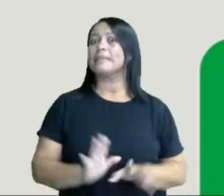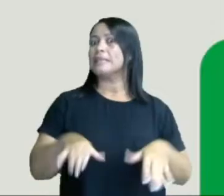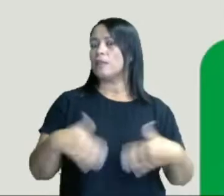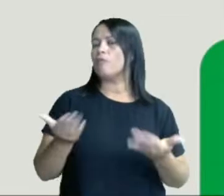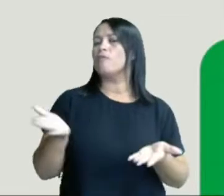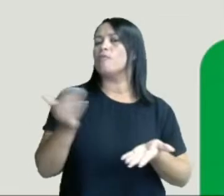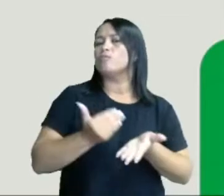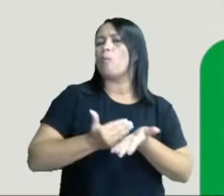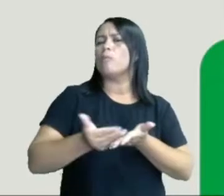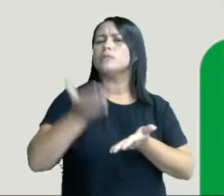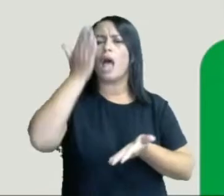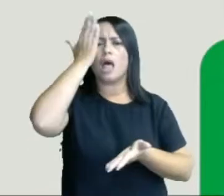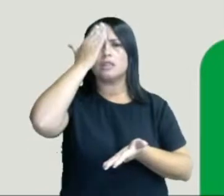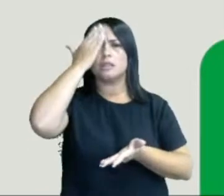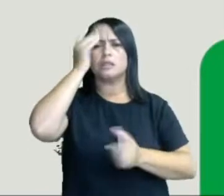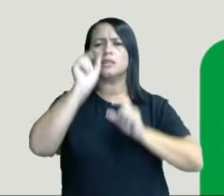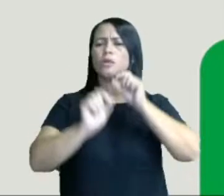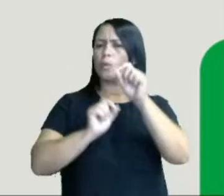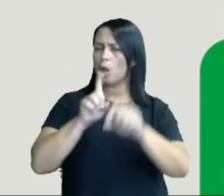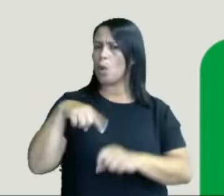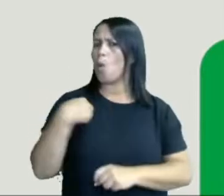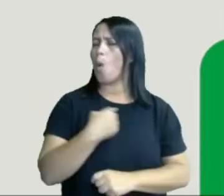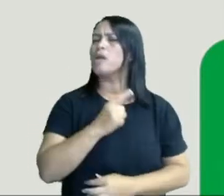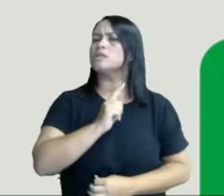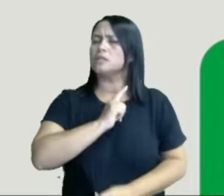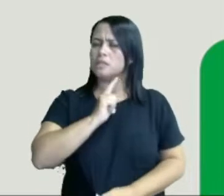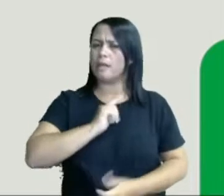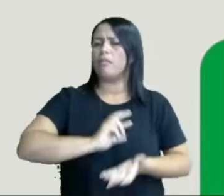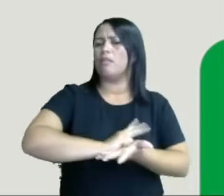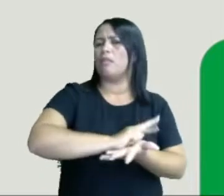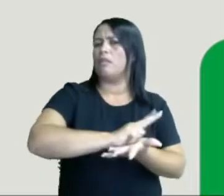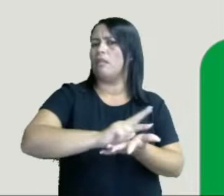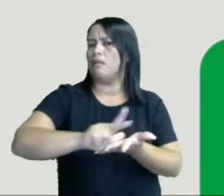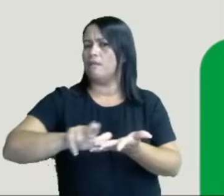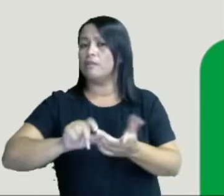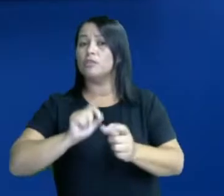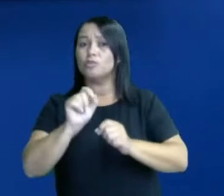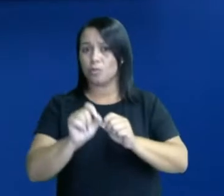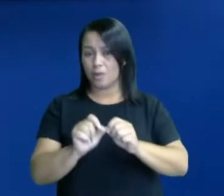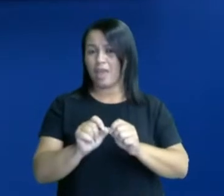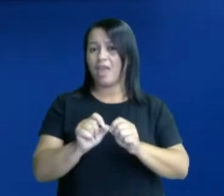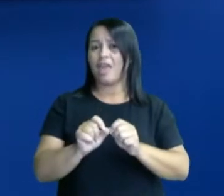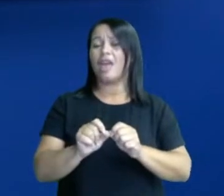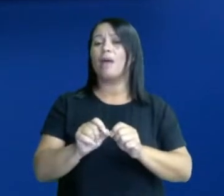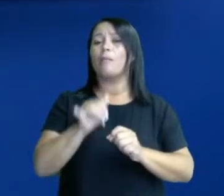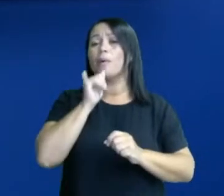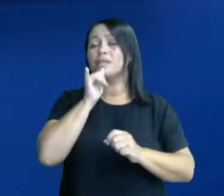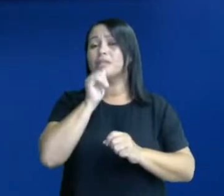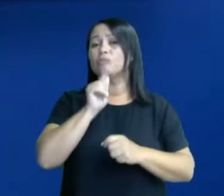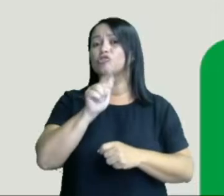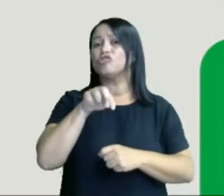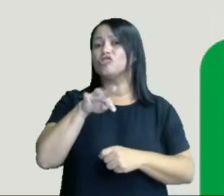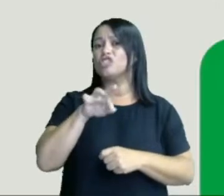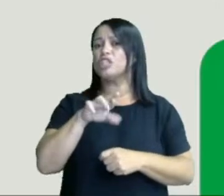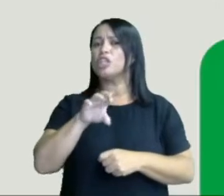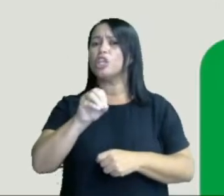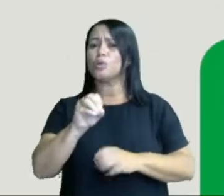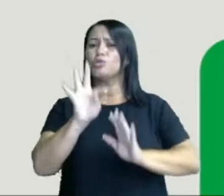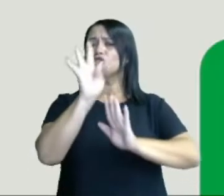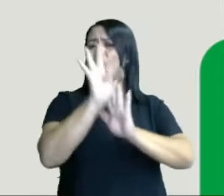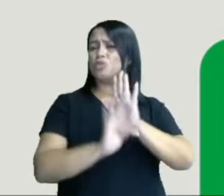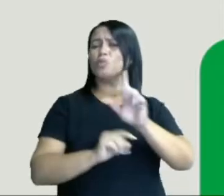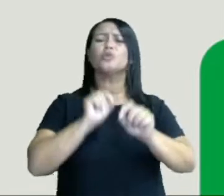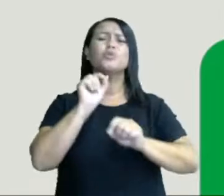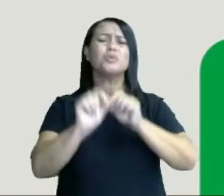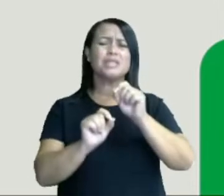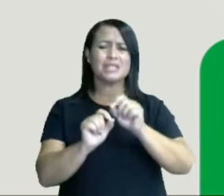Vamos começar a entender. Nós temos vários tipos de gêneros textuais. Primeiro, o que são os